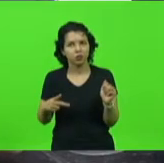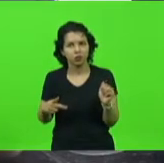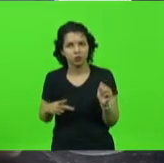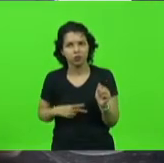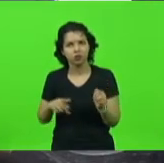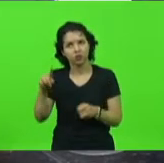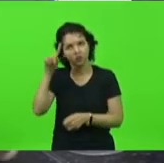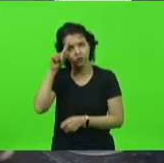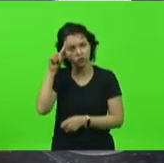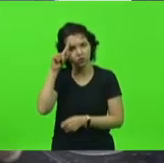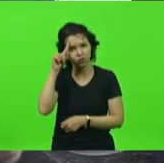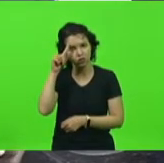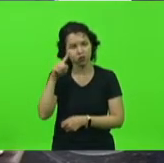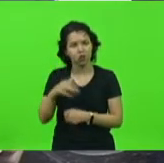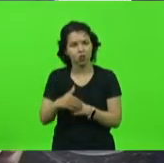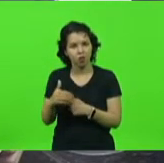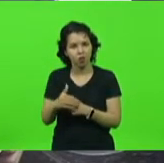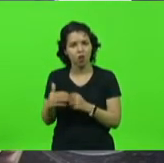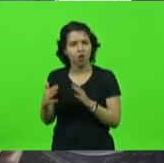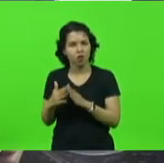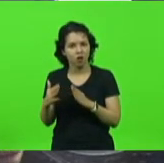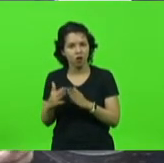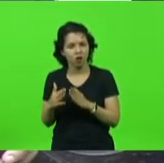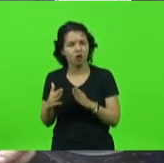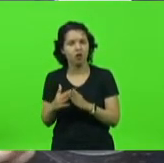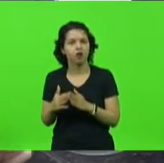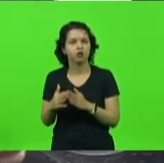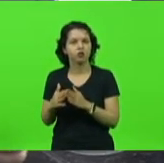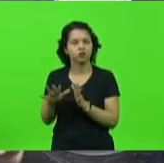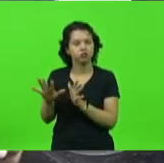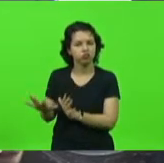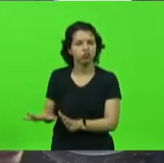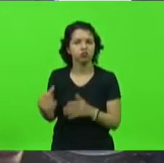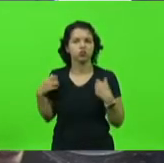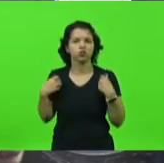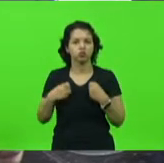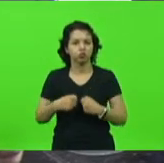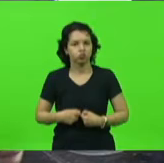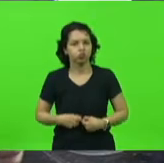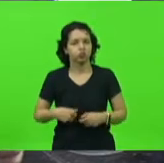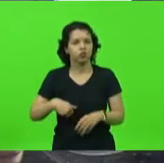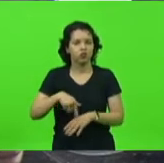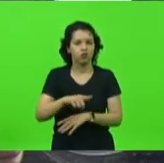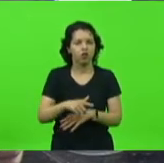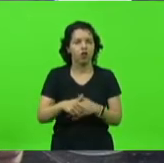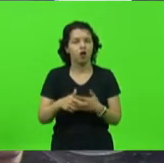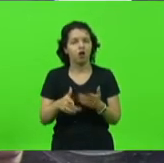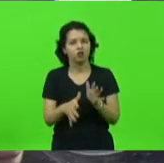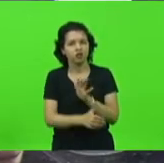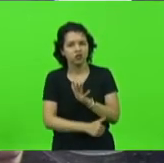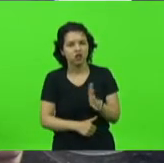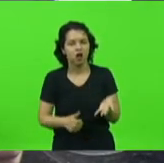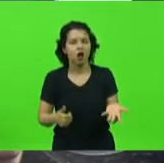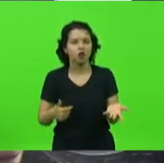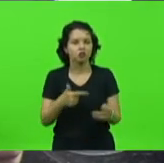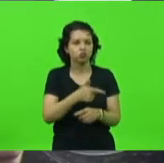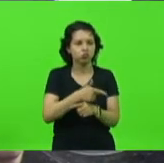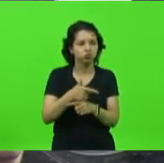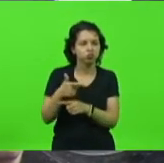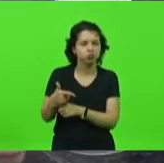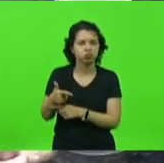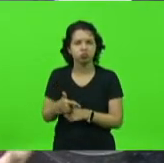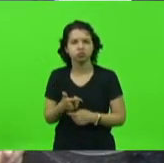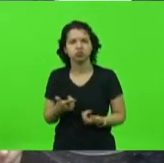filha, veste coturno, veste fardo e vai para o combate e vai enfrentar assalto, crime, brigas, exposto a uma poluição e